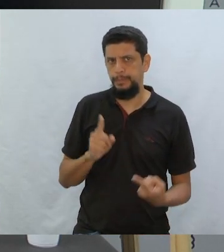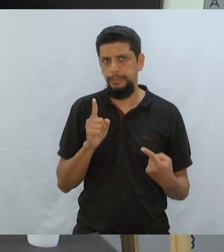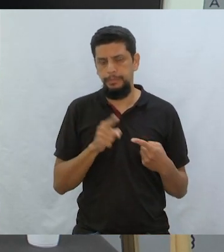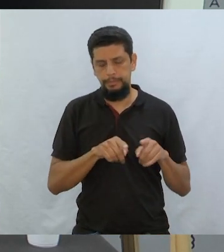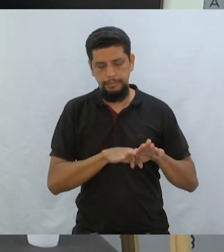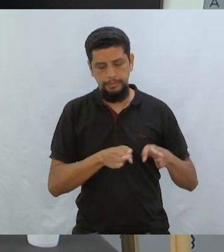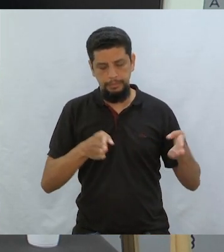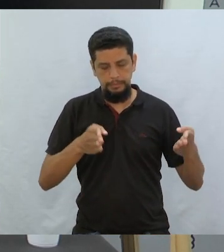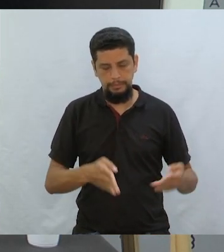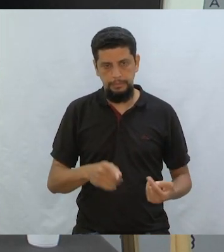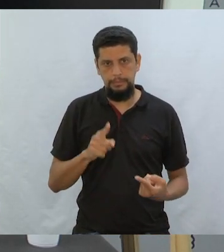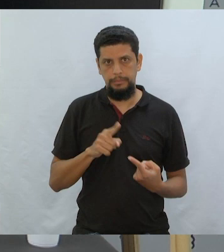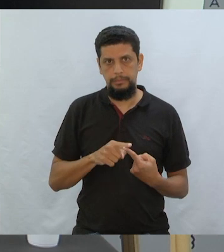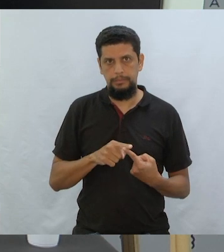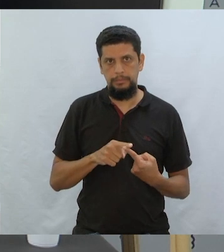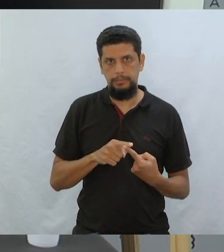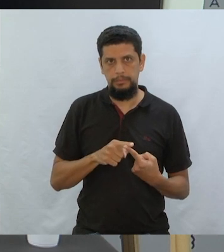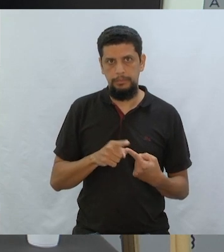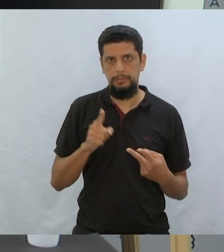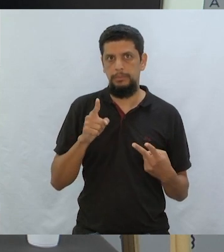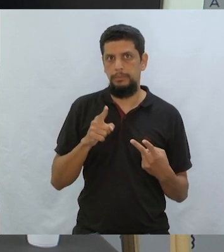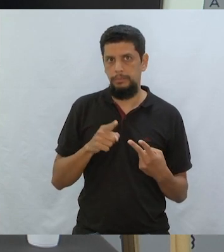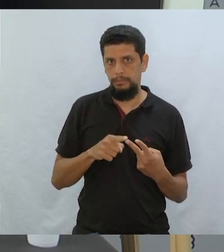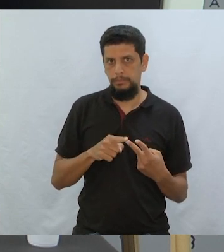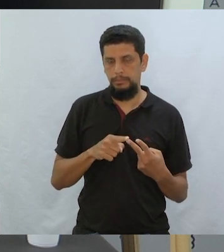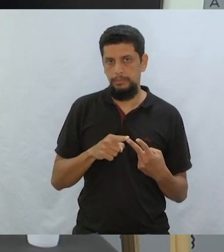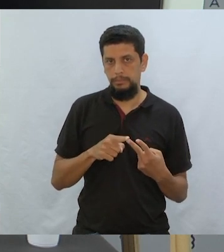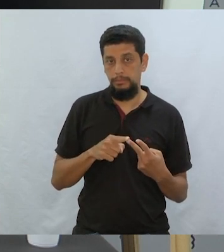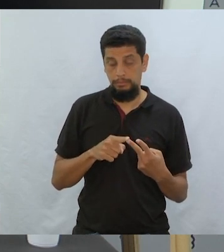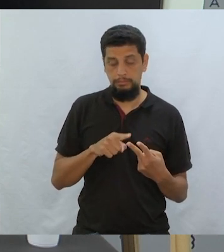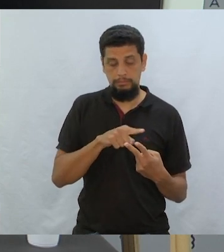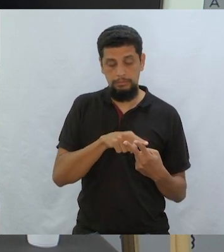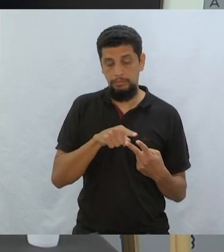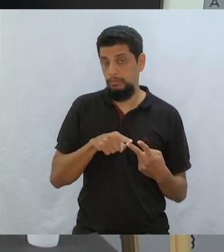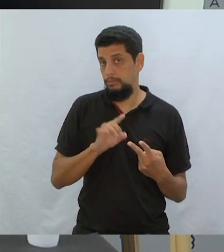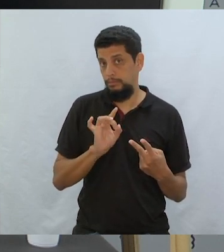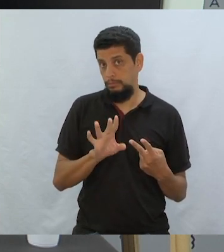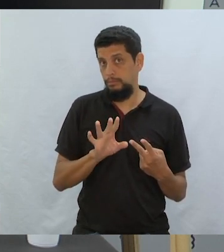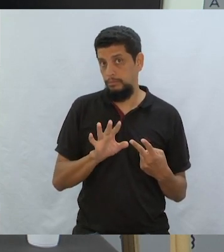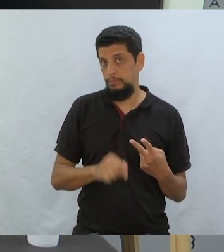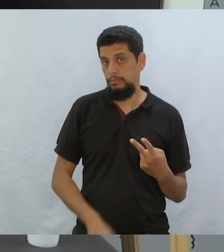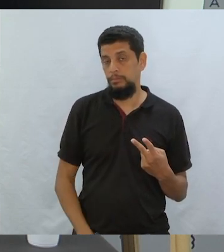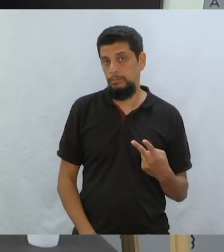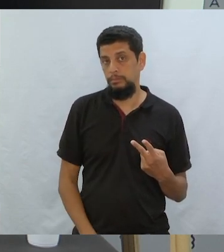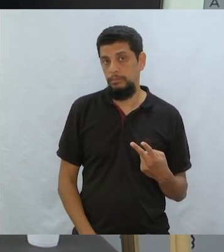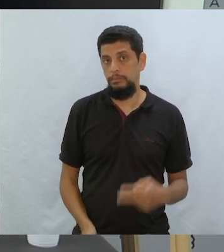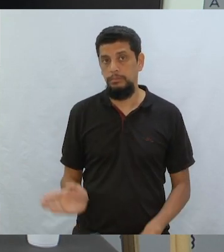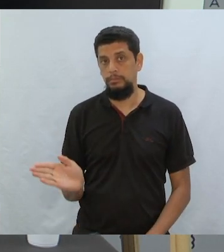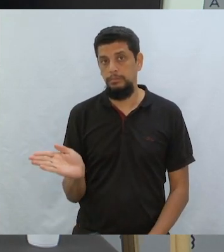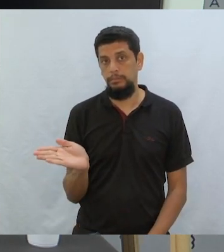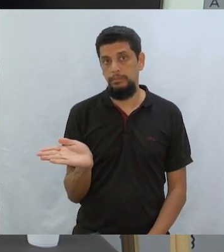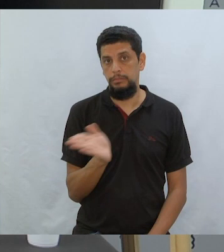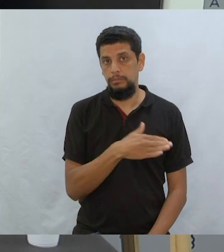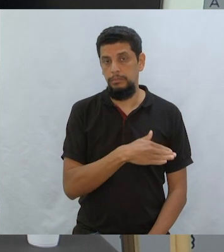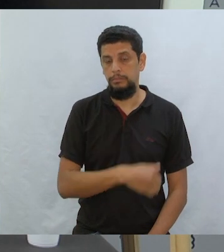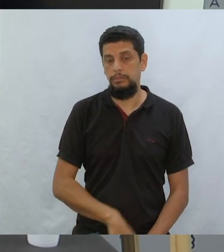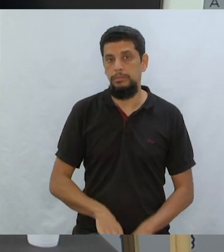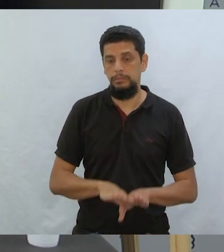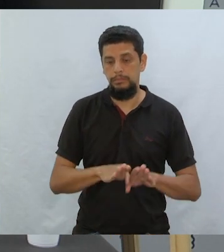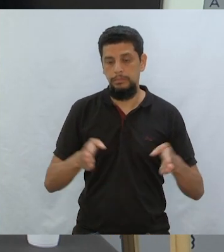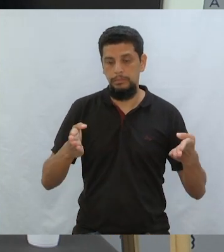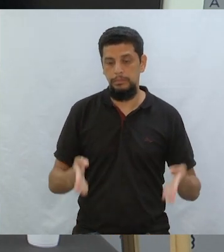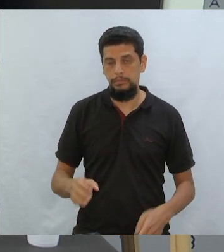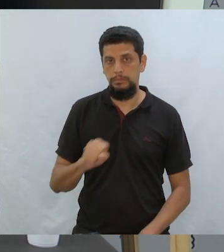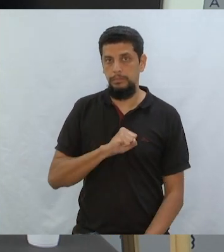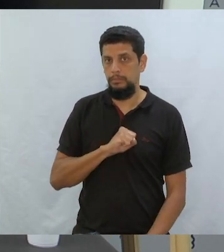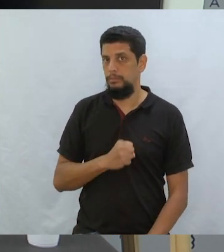Mesa número 1. Temos 1, 2. 2 copos na mesa número 1.